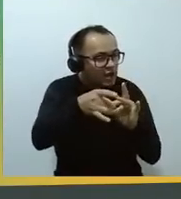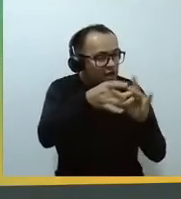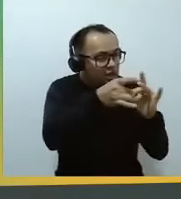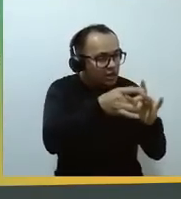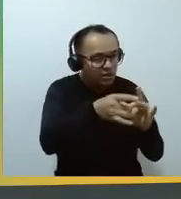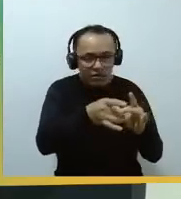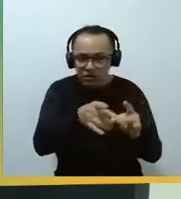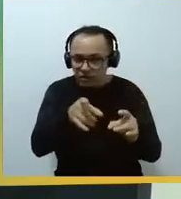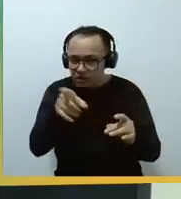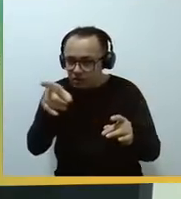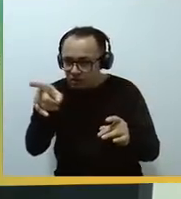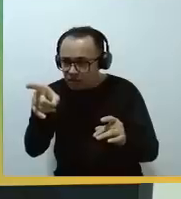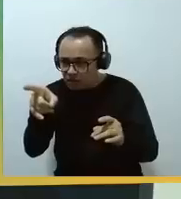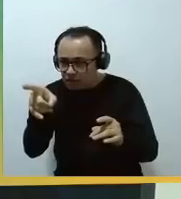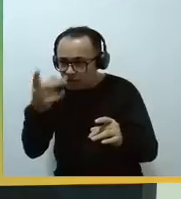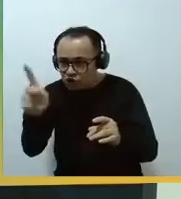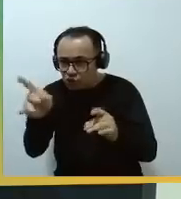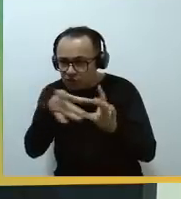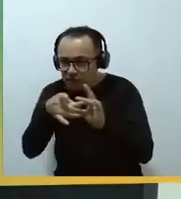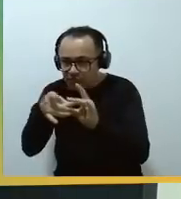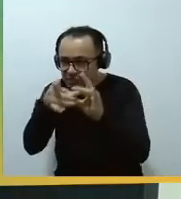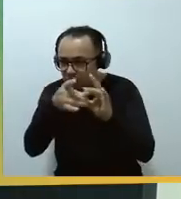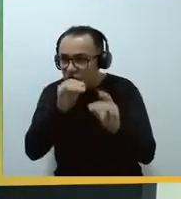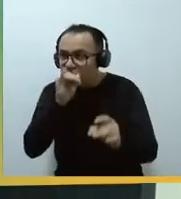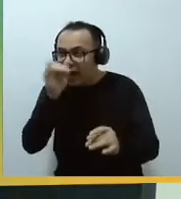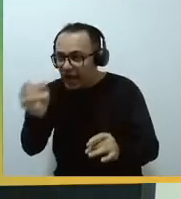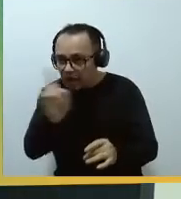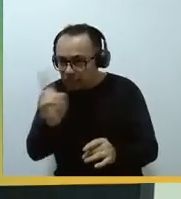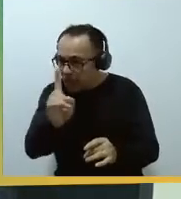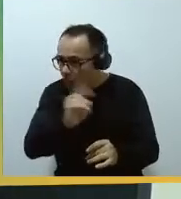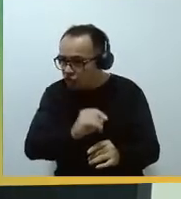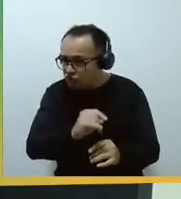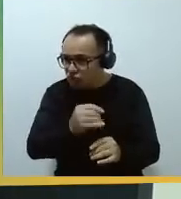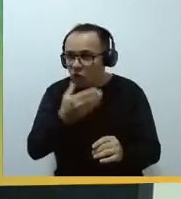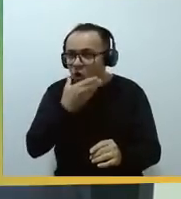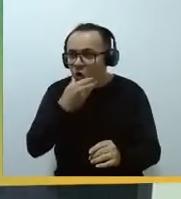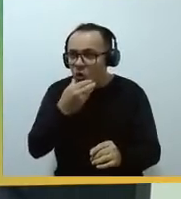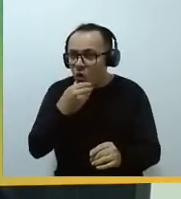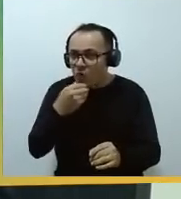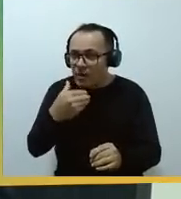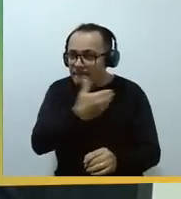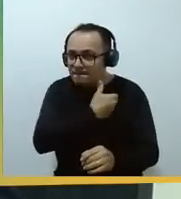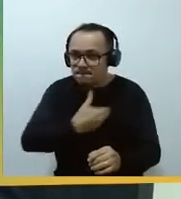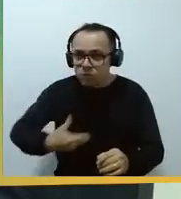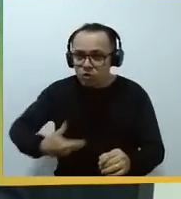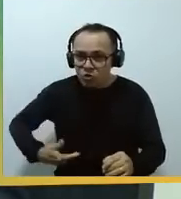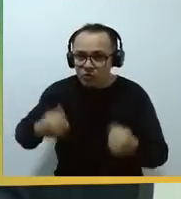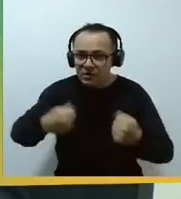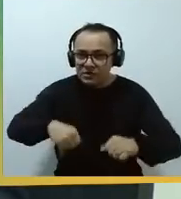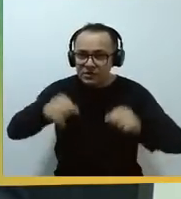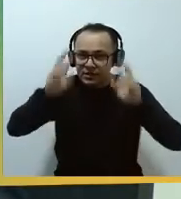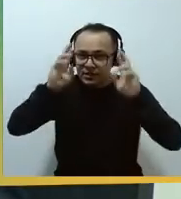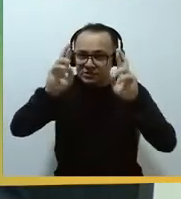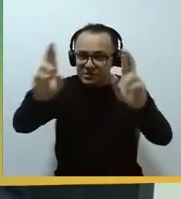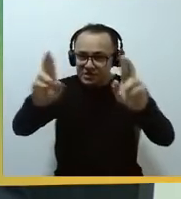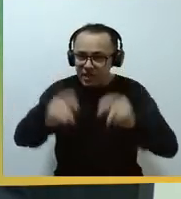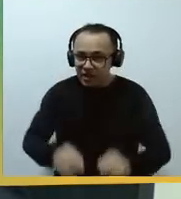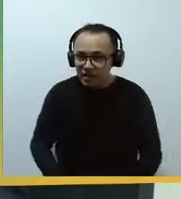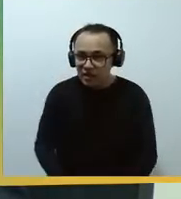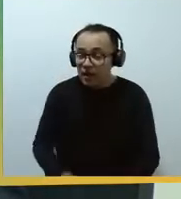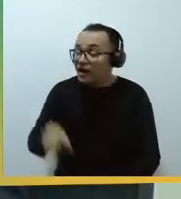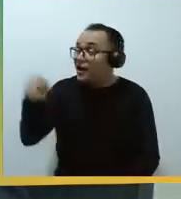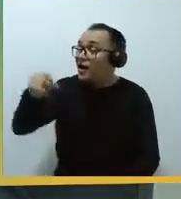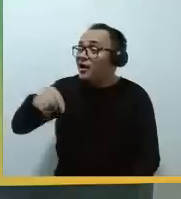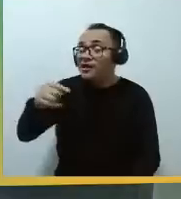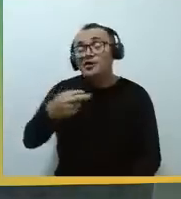respeitar. Porque o homem público pode discutir a mensagem, mas tem que respeitar o mensageiro. Sim, até porque o senhor não pode, que o senhor aqui